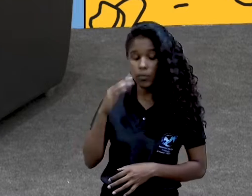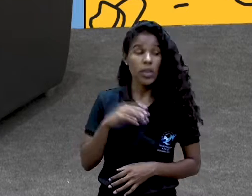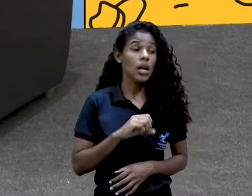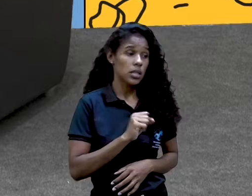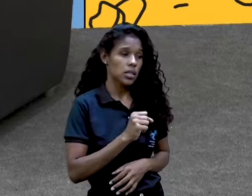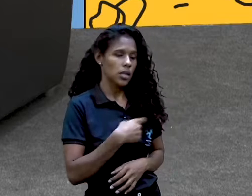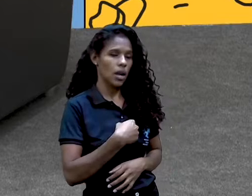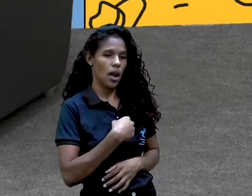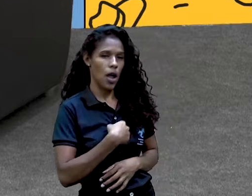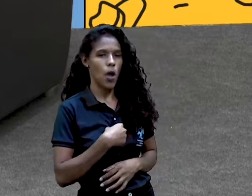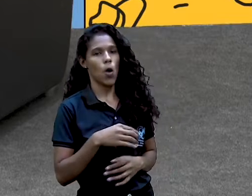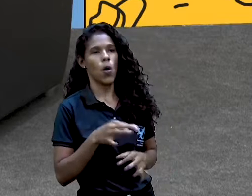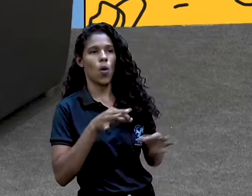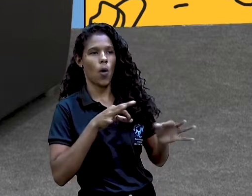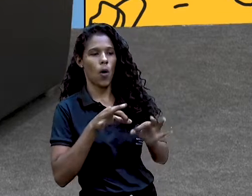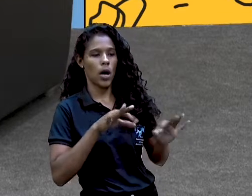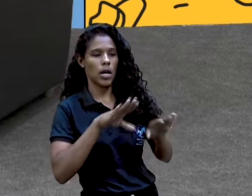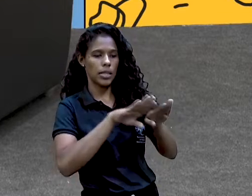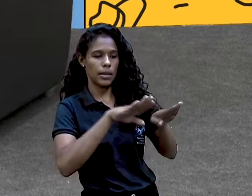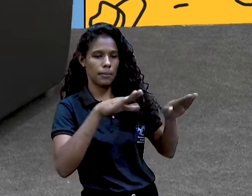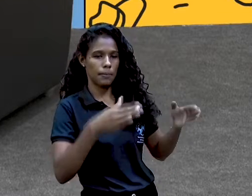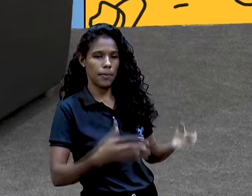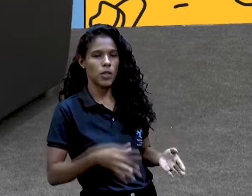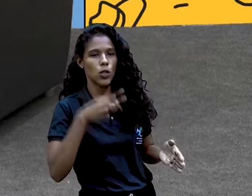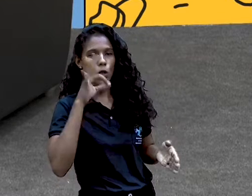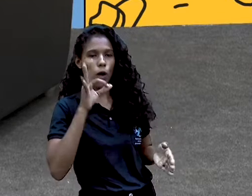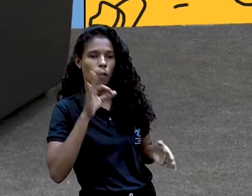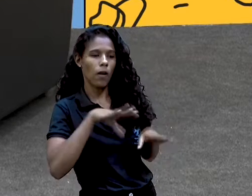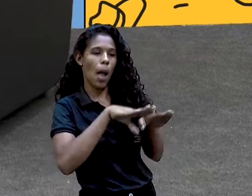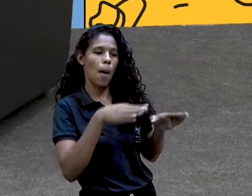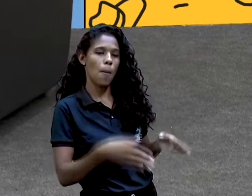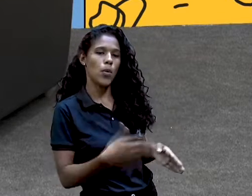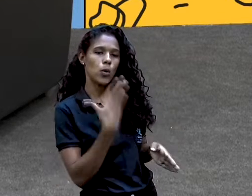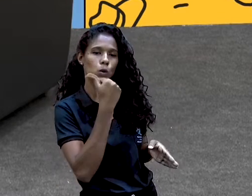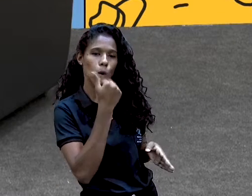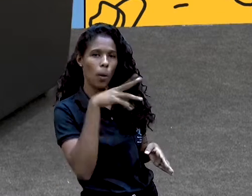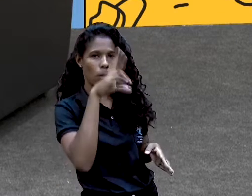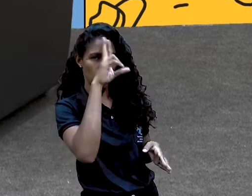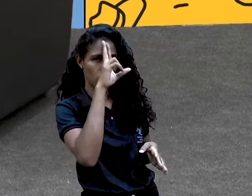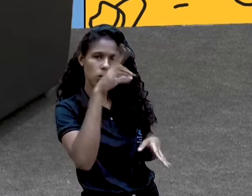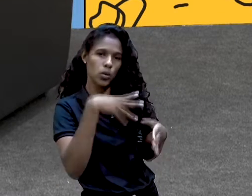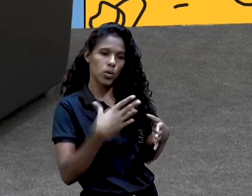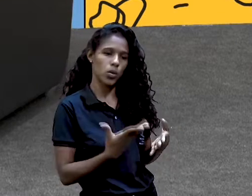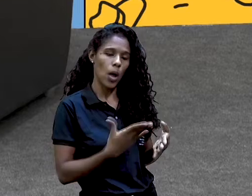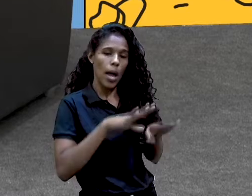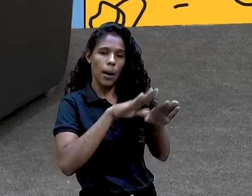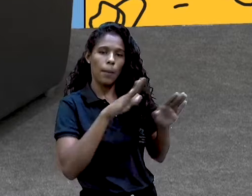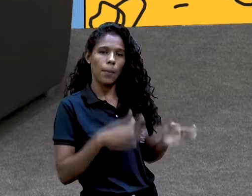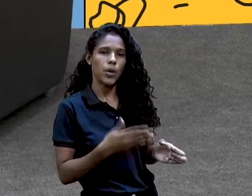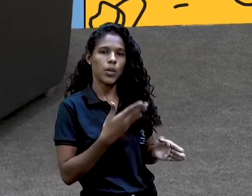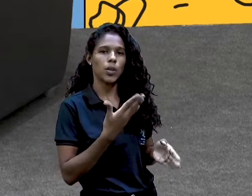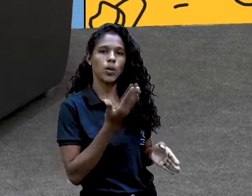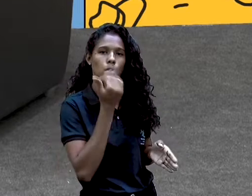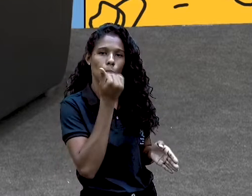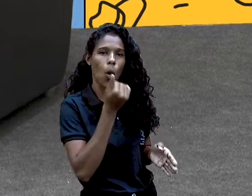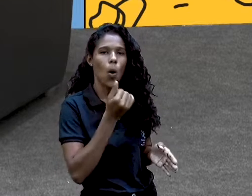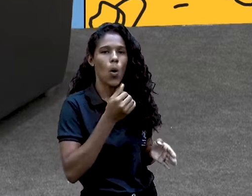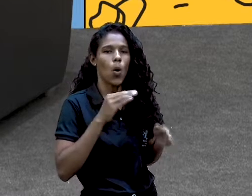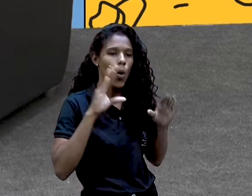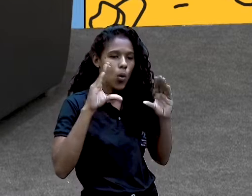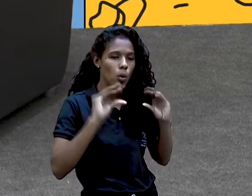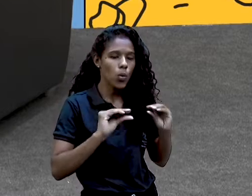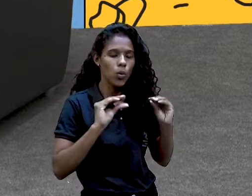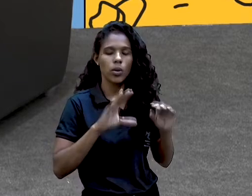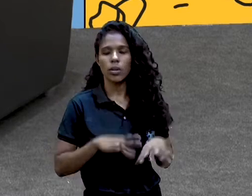você desperta em você? Nossa, é minha responsabilidade, eu tenho que estar fazendo aquilo. Então, quando você se tornar uma menina,